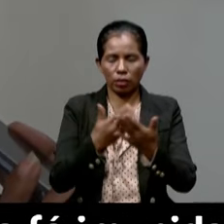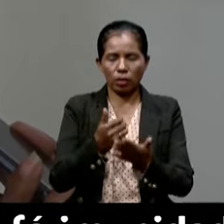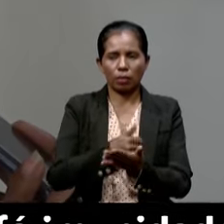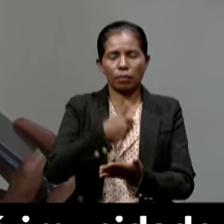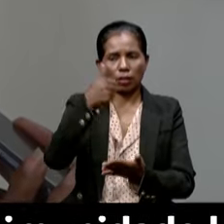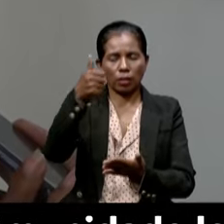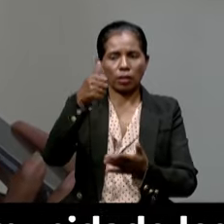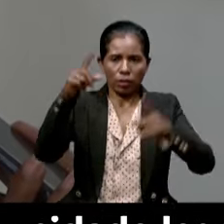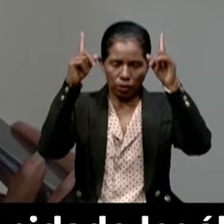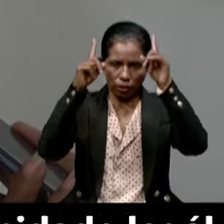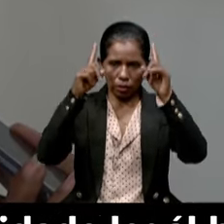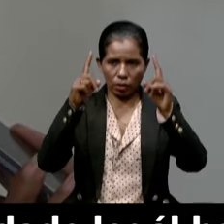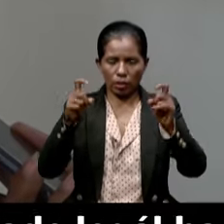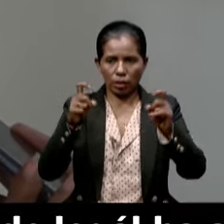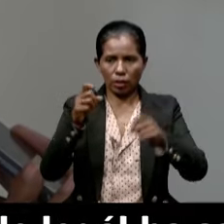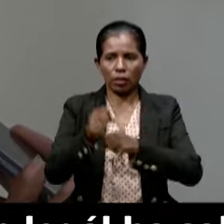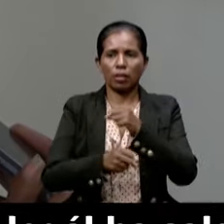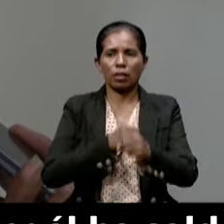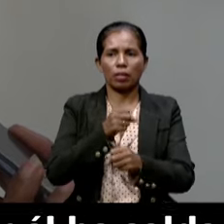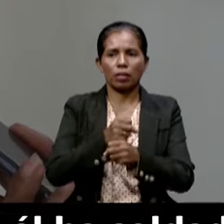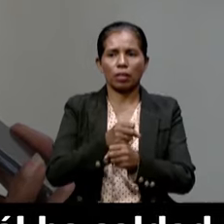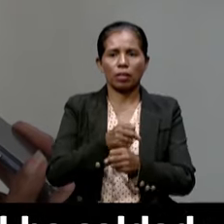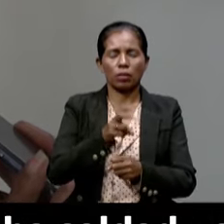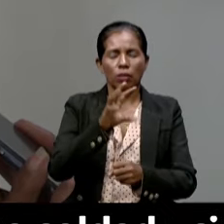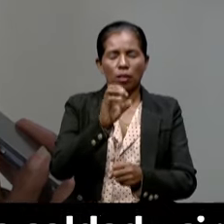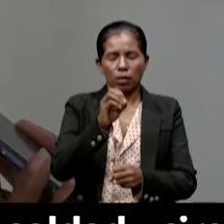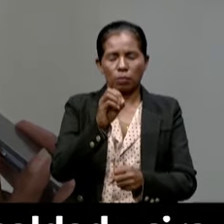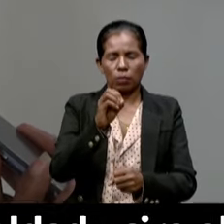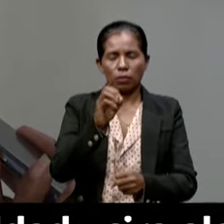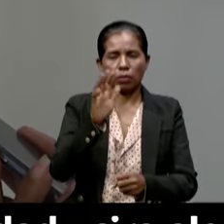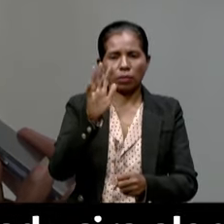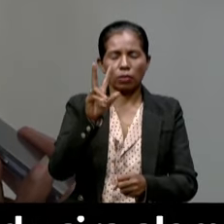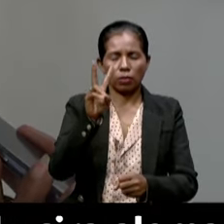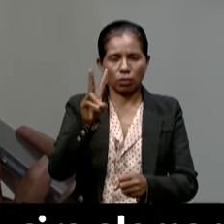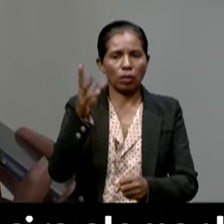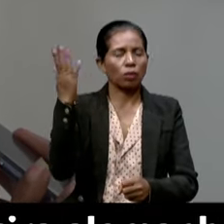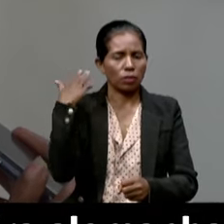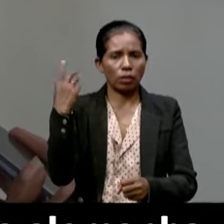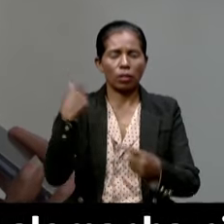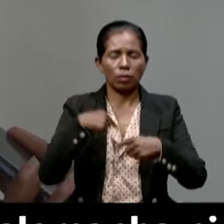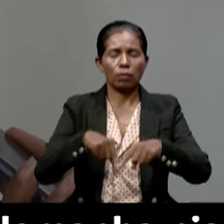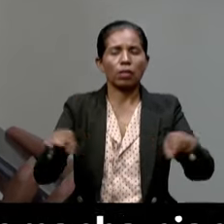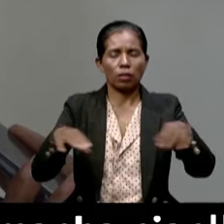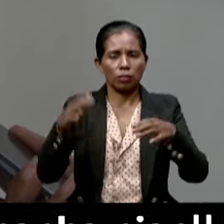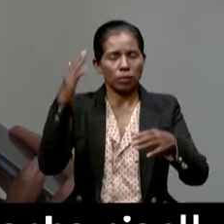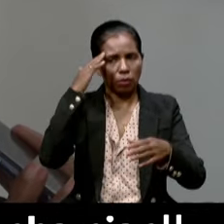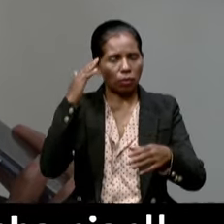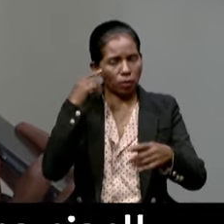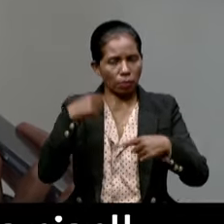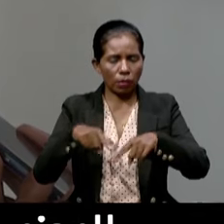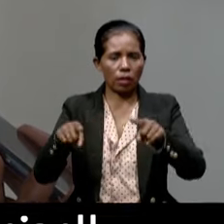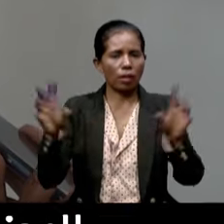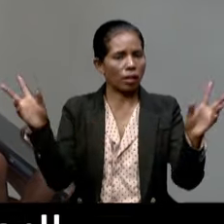exame tinang 2023 liuba. Atu ba serviço iha Korea ba online